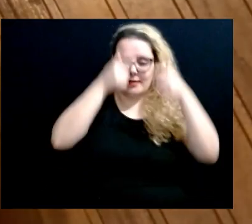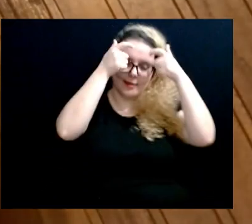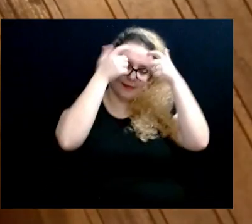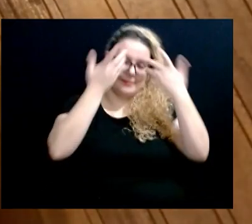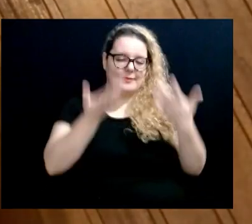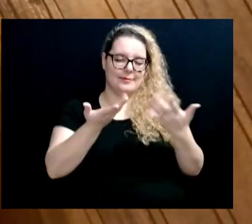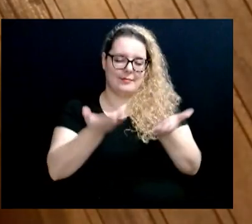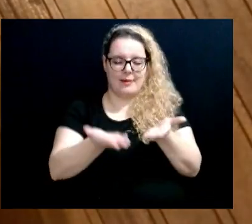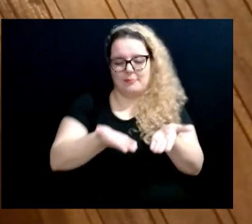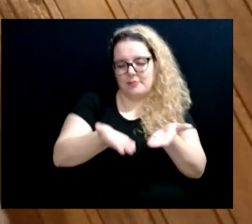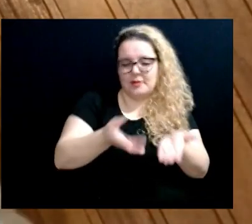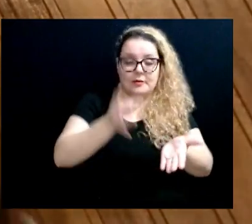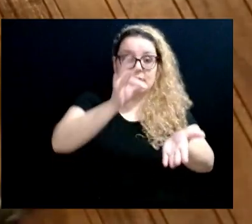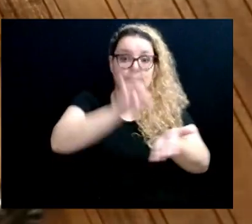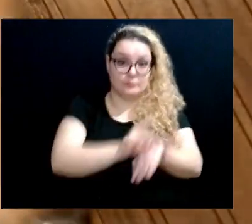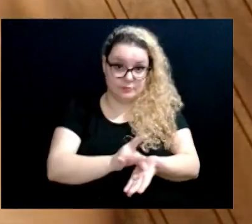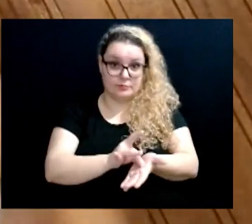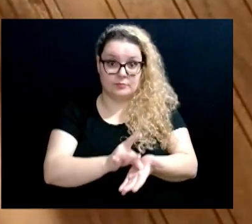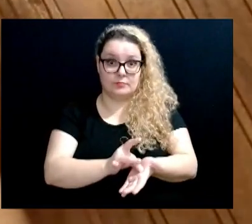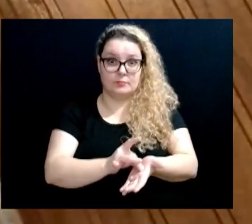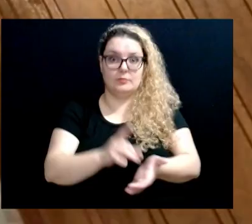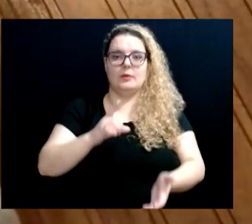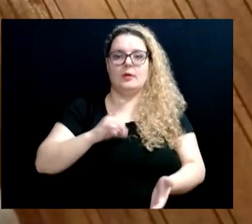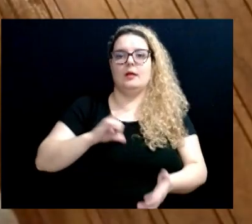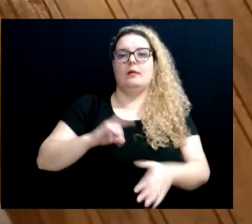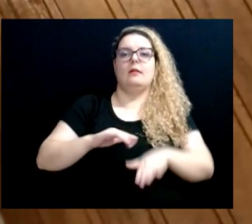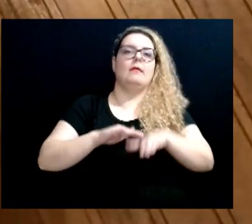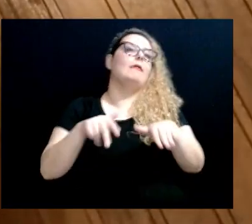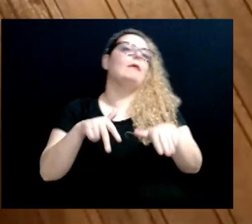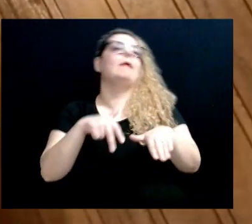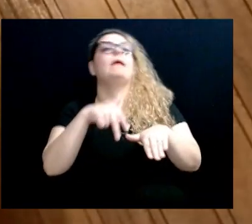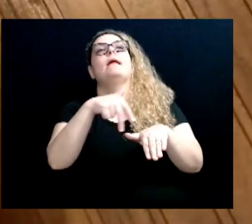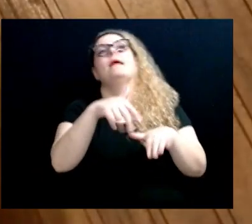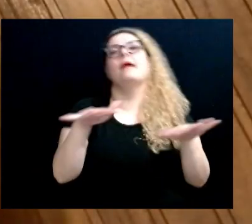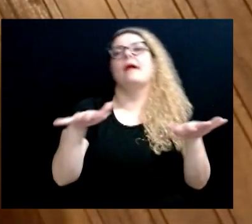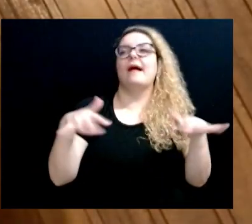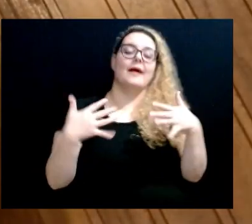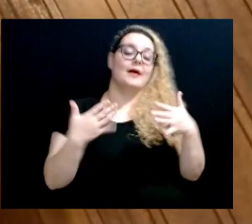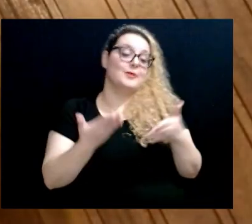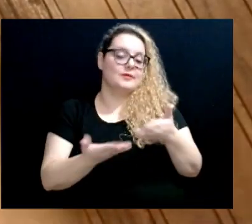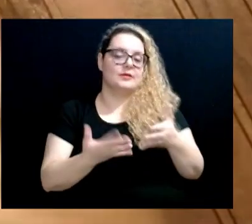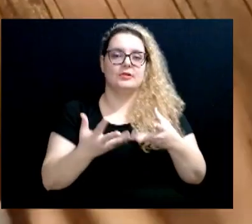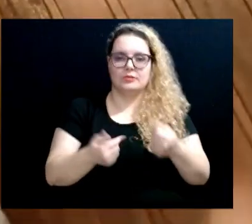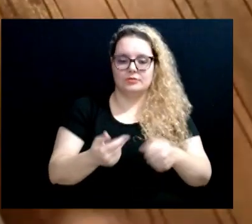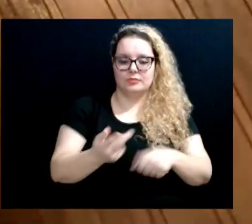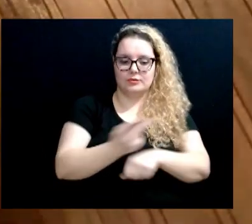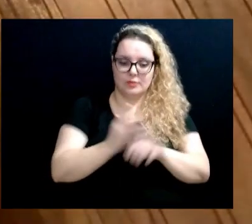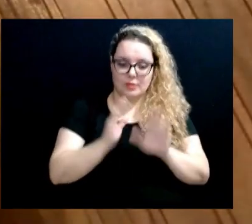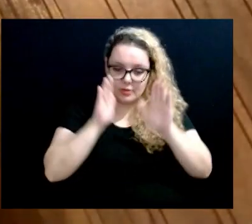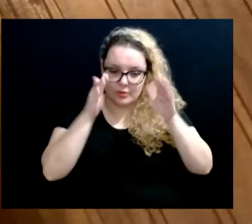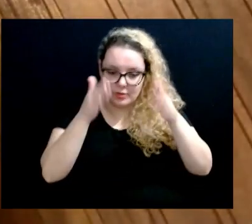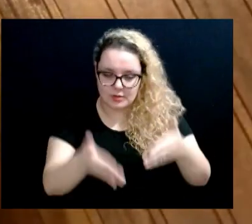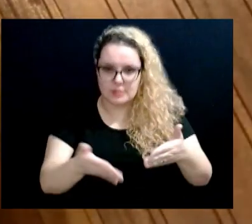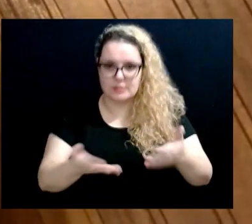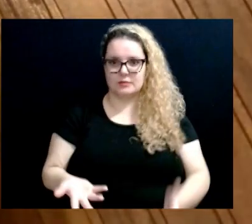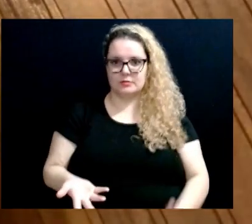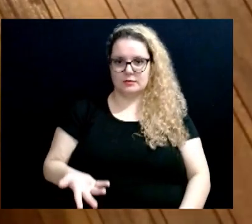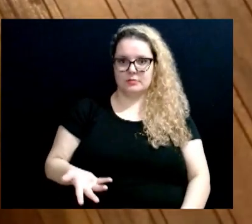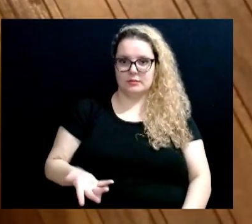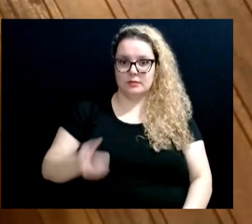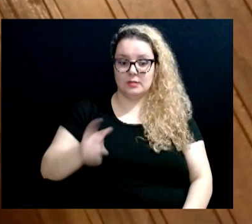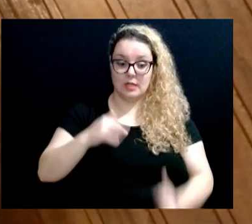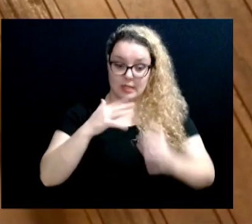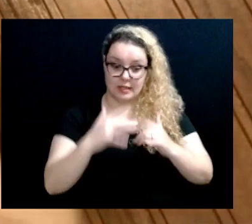o palco naquele momento, que estão todas as luzes viradas para ela. Ela que brilha ali naquela casa. E